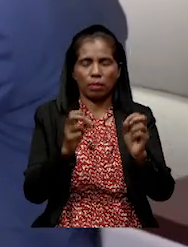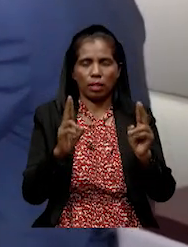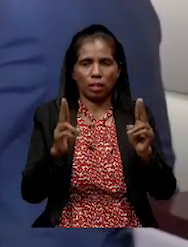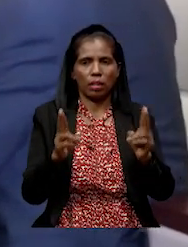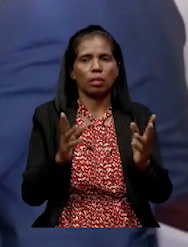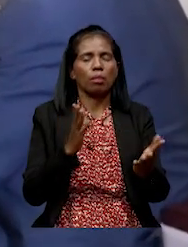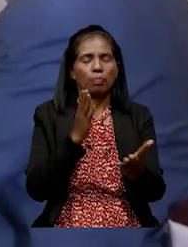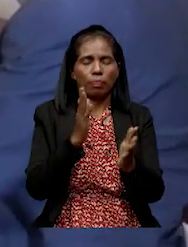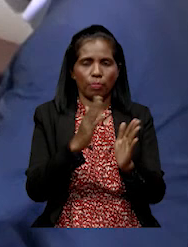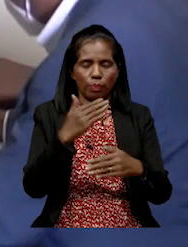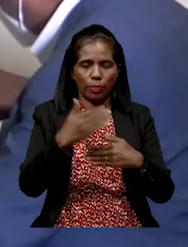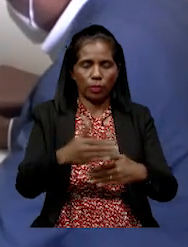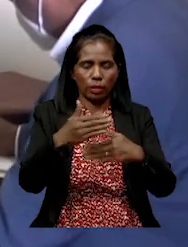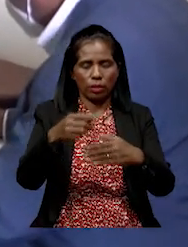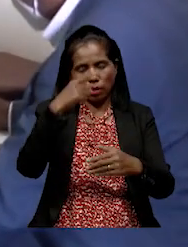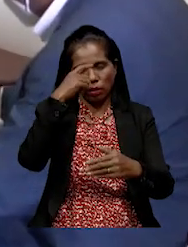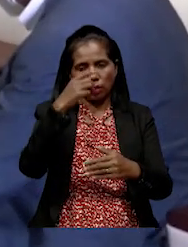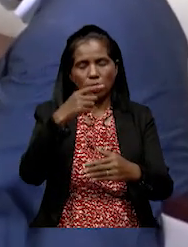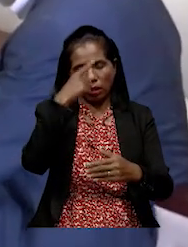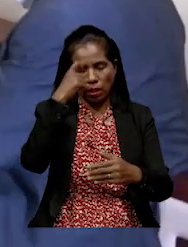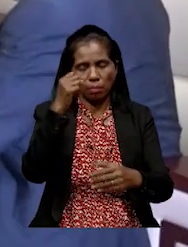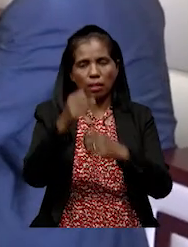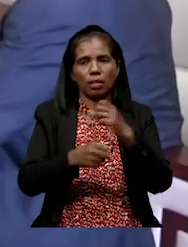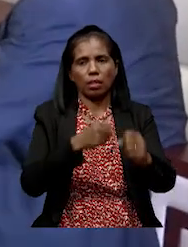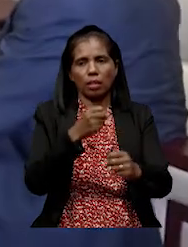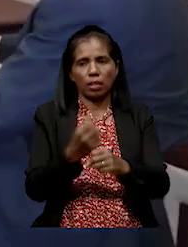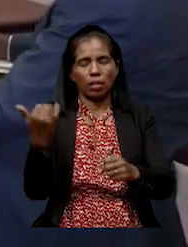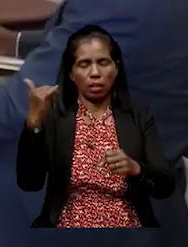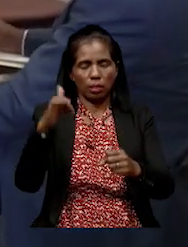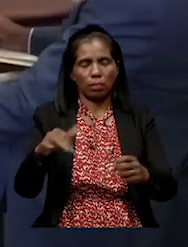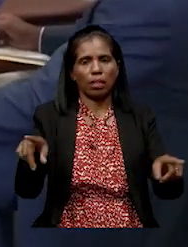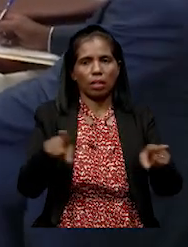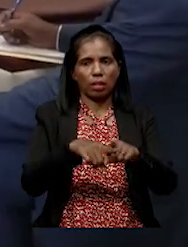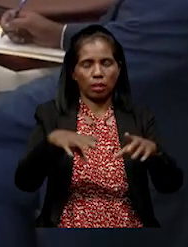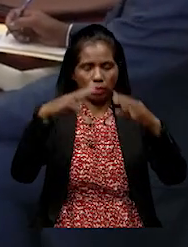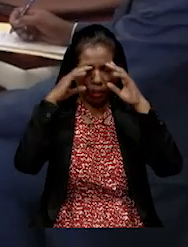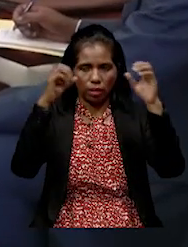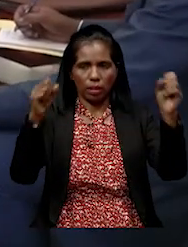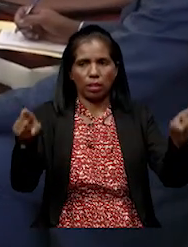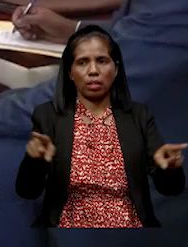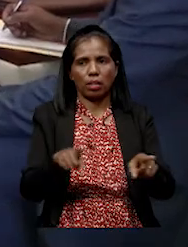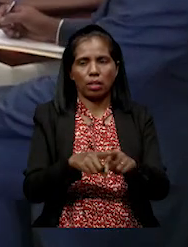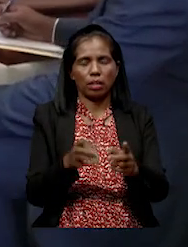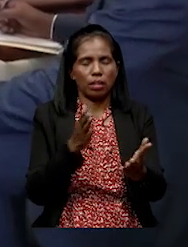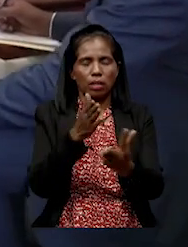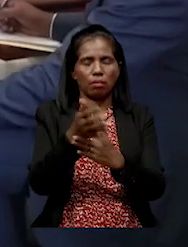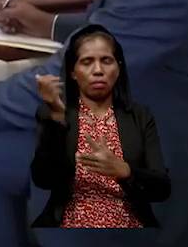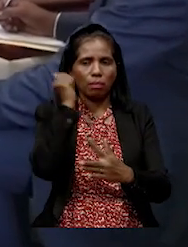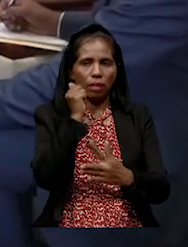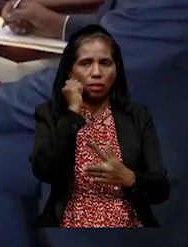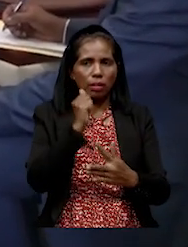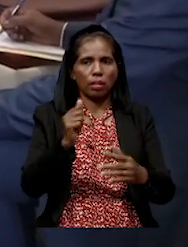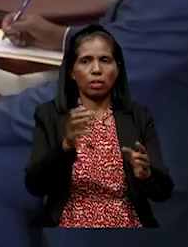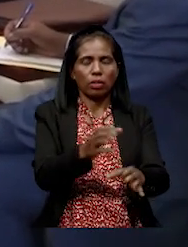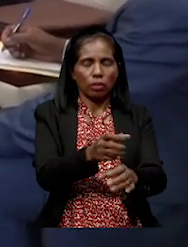ne tamba tina oin sira ma se karse ne presidencia sira ma cheir se cheir va asian se